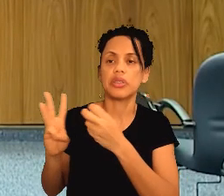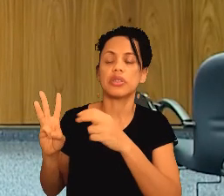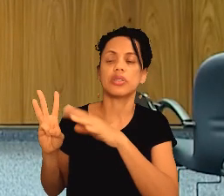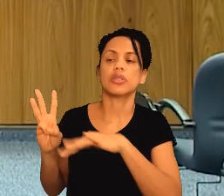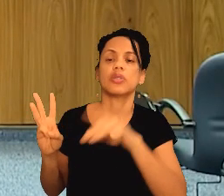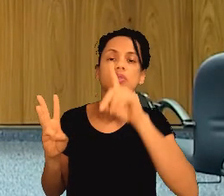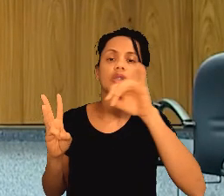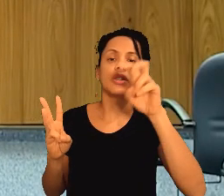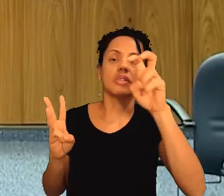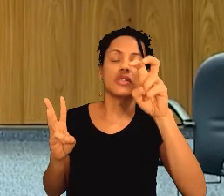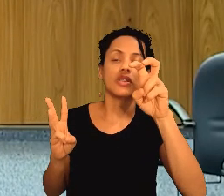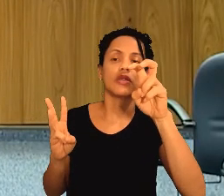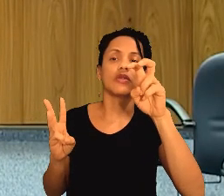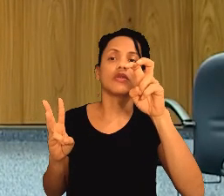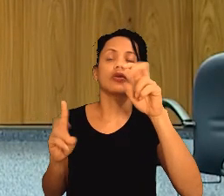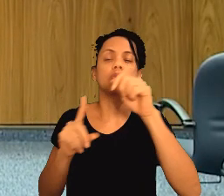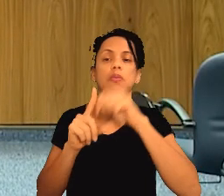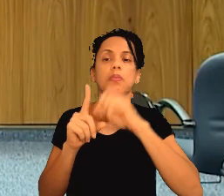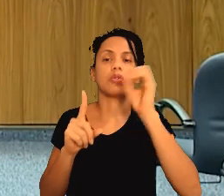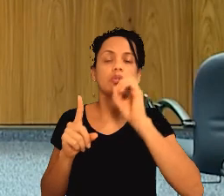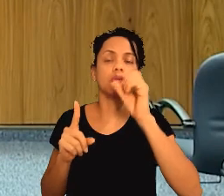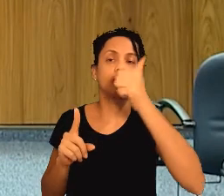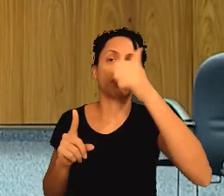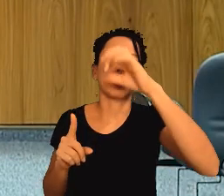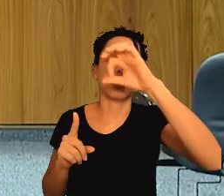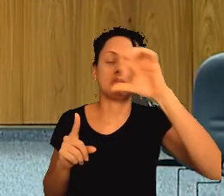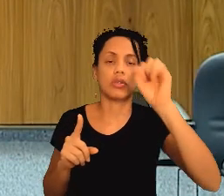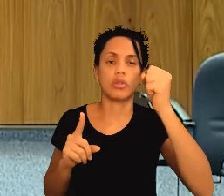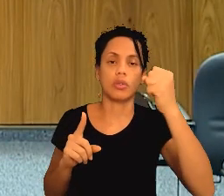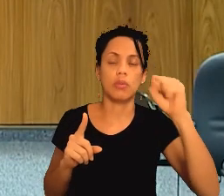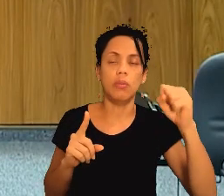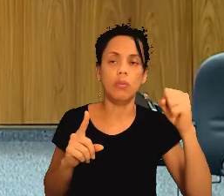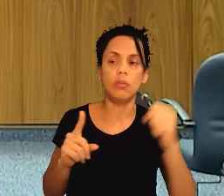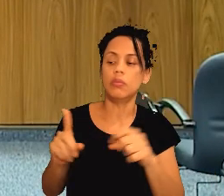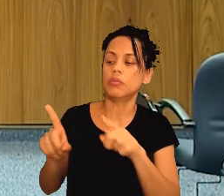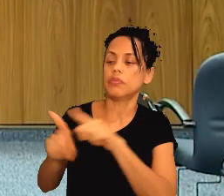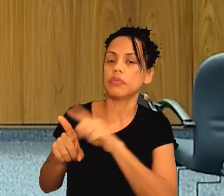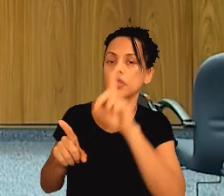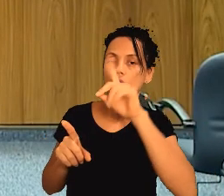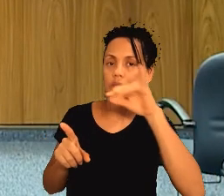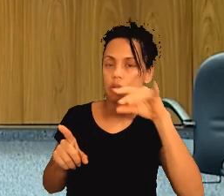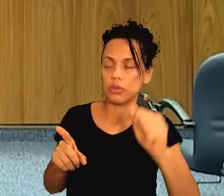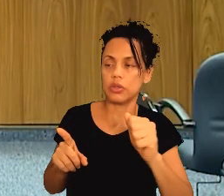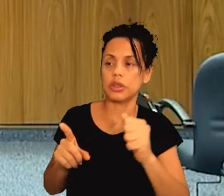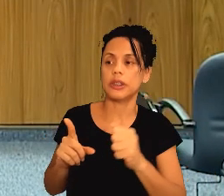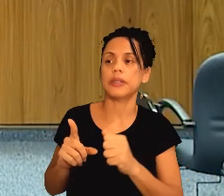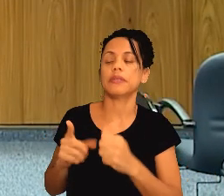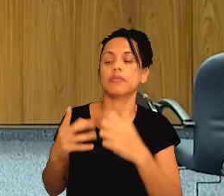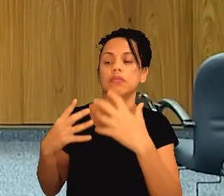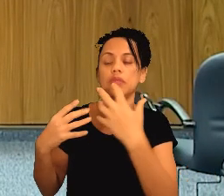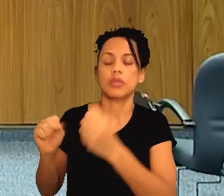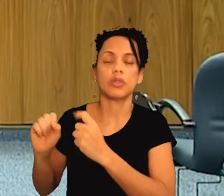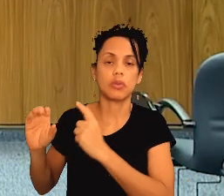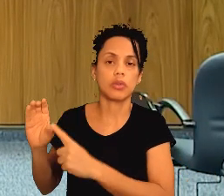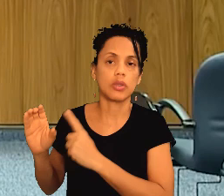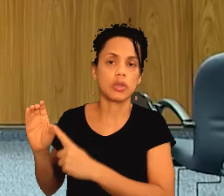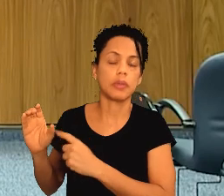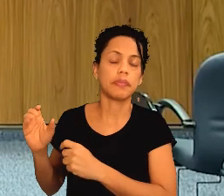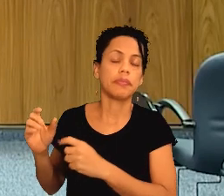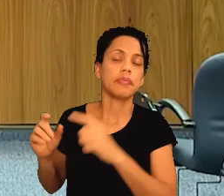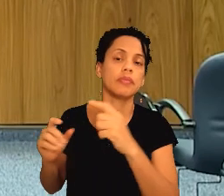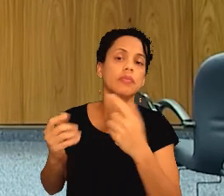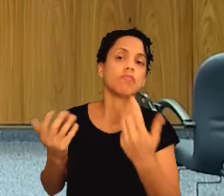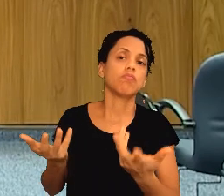indígenas em 5 de outubro de 1988, data da promulgação da